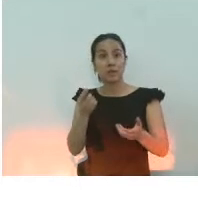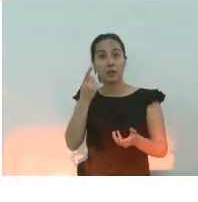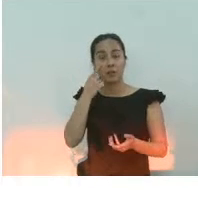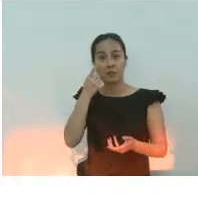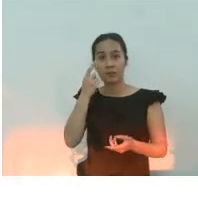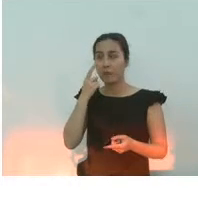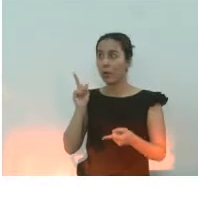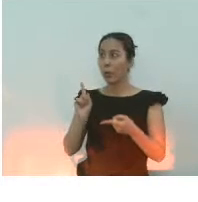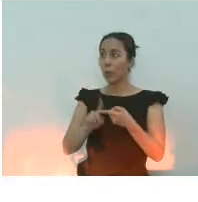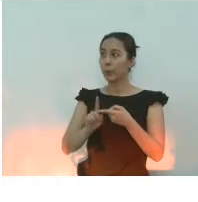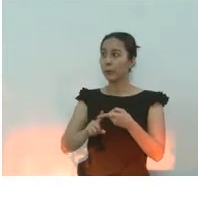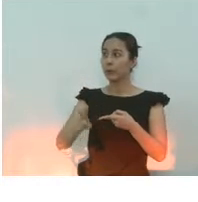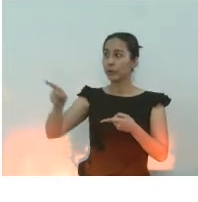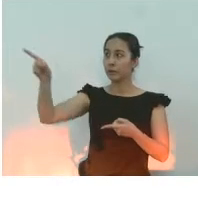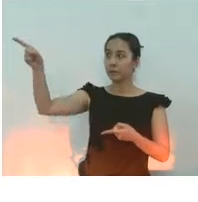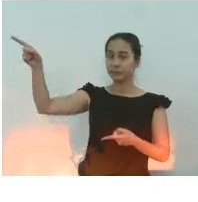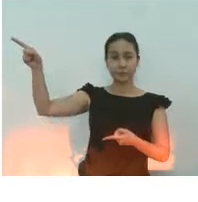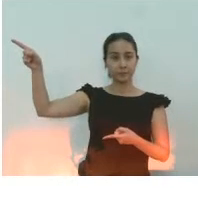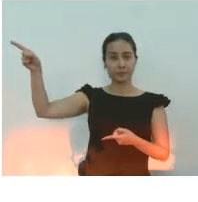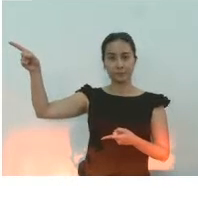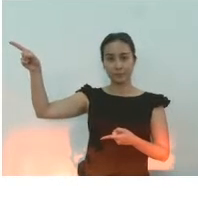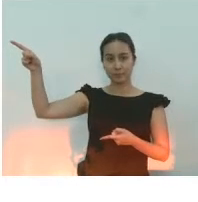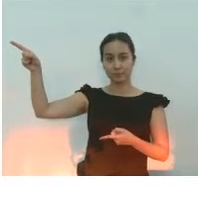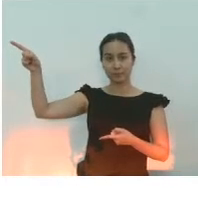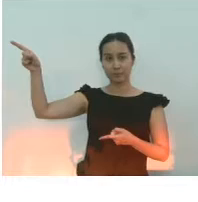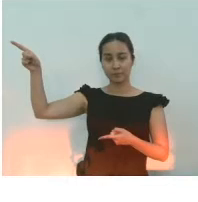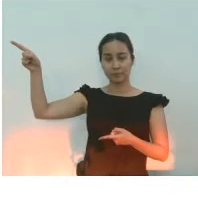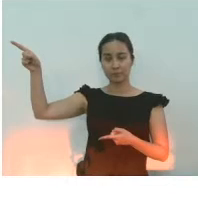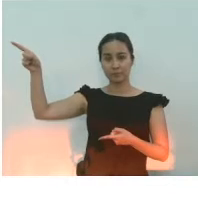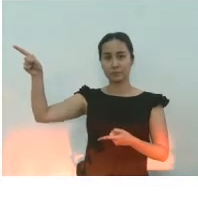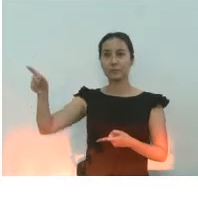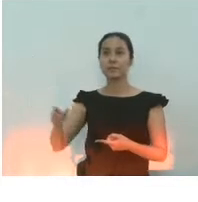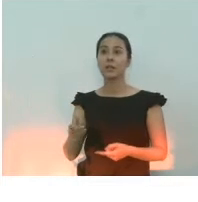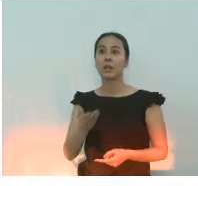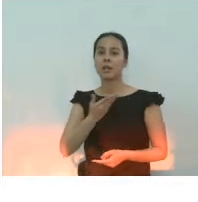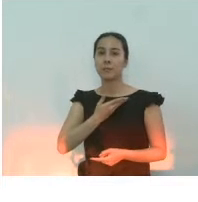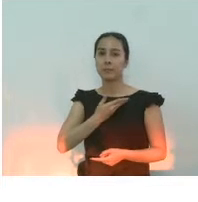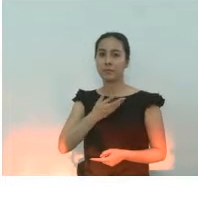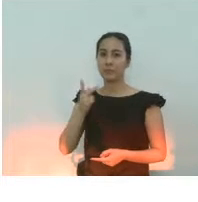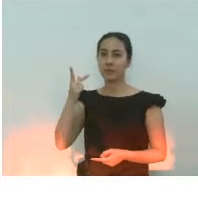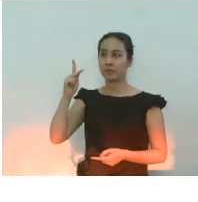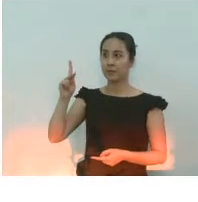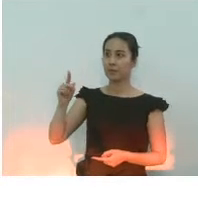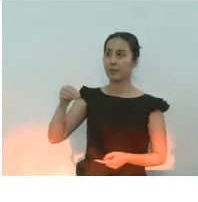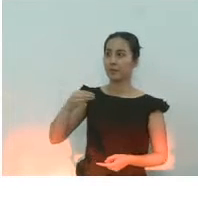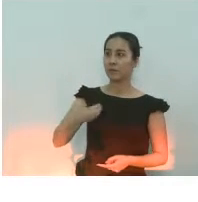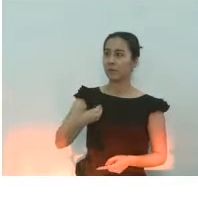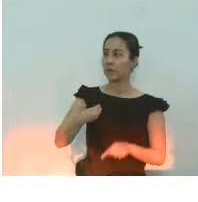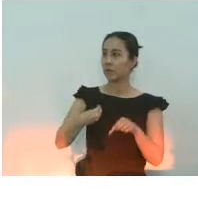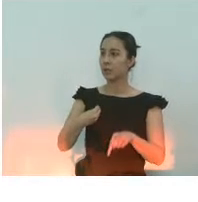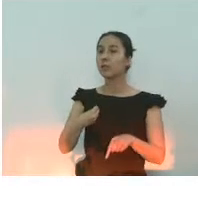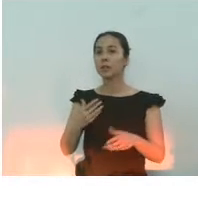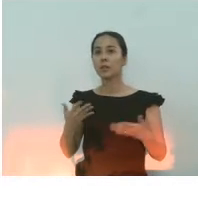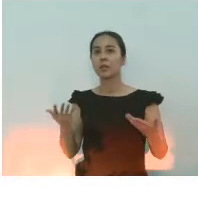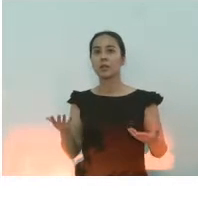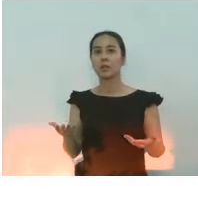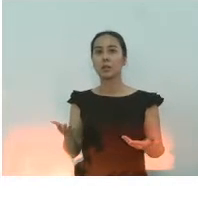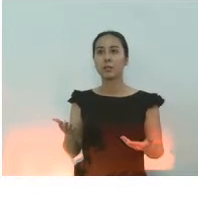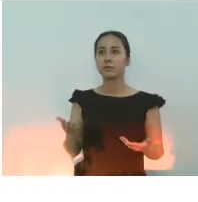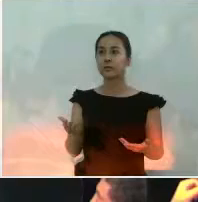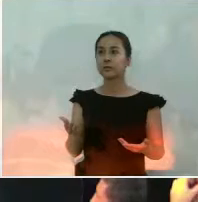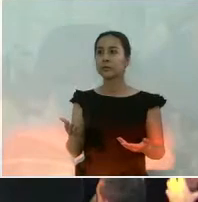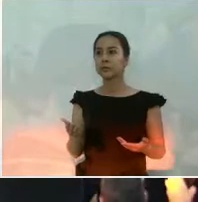árvore dos tamancos que a minha amiga lúcia gotardello aconteciam táchica de lúcia me